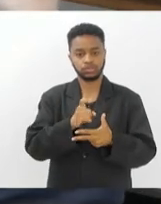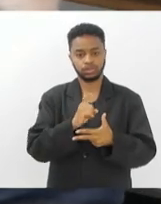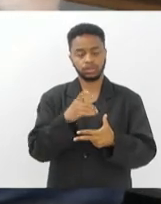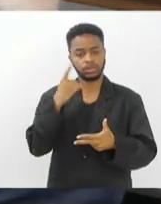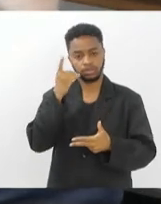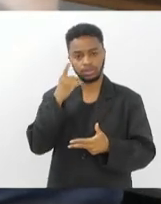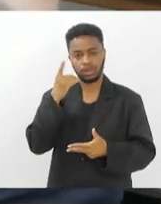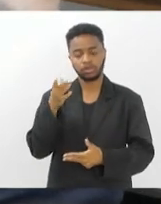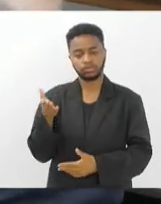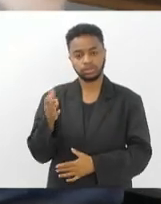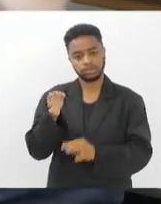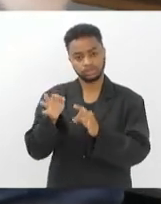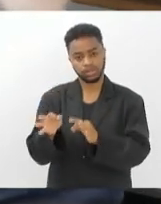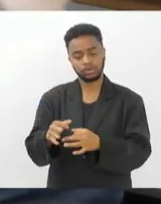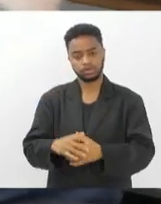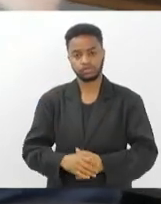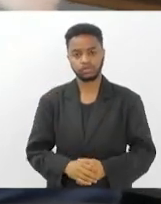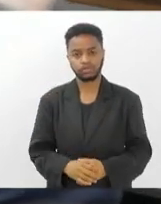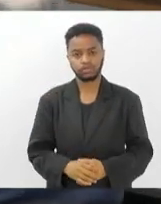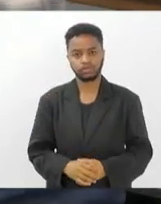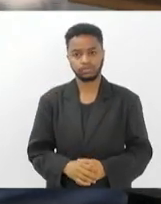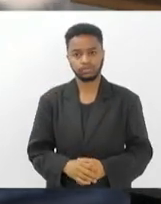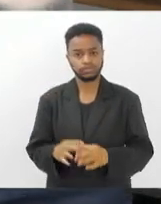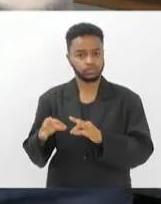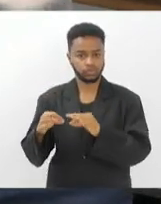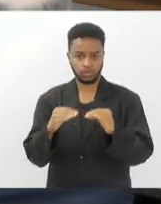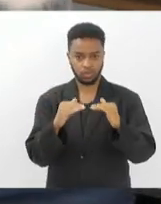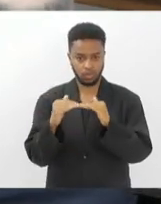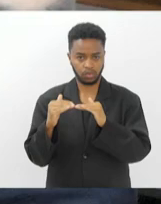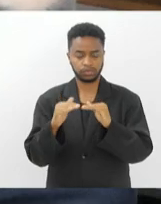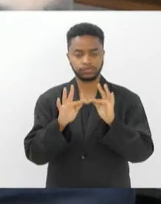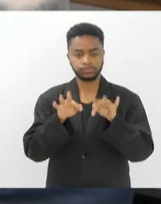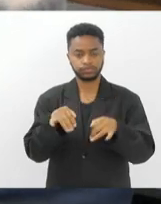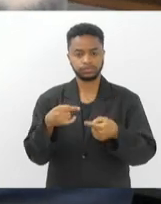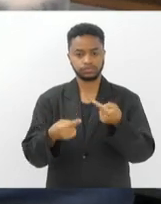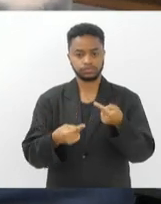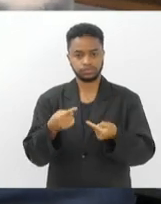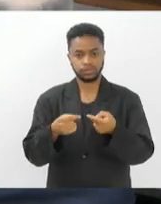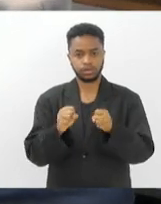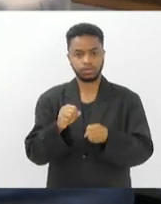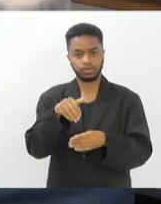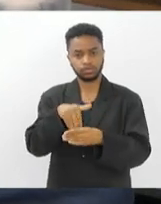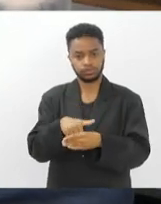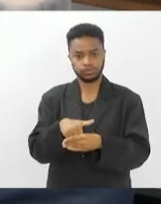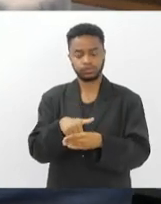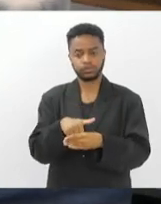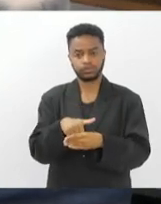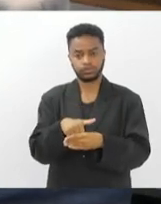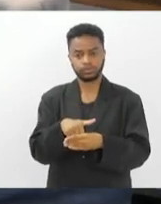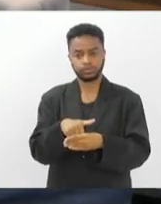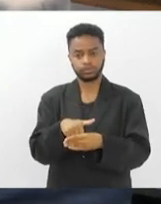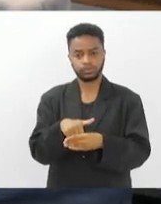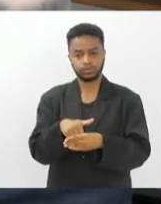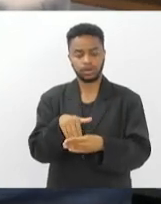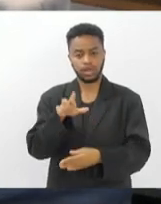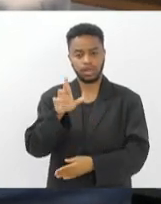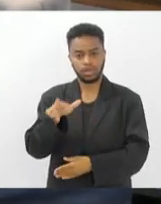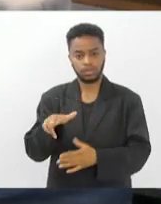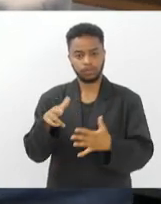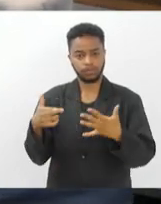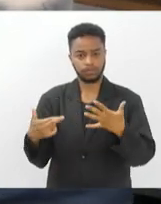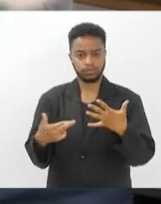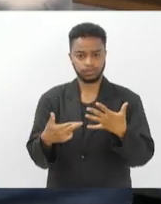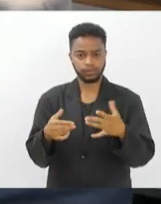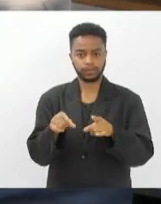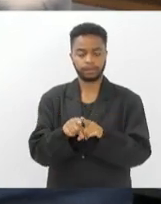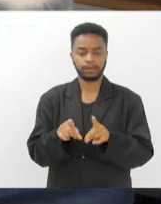Cozzolino. Absolutamente claro, por unanimidade. Encerrada a discussão, em votação, a rejeição do recurso